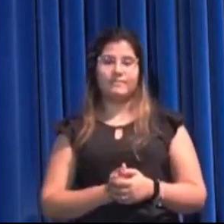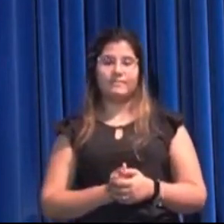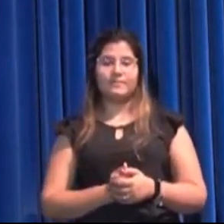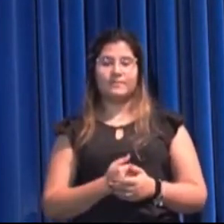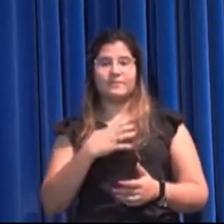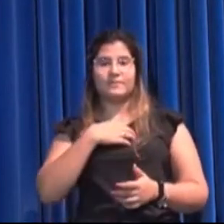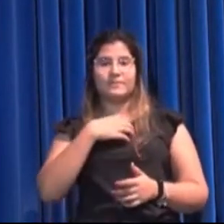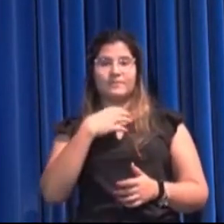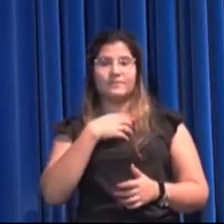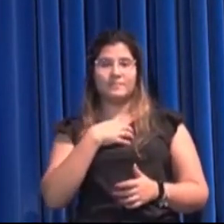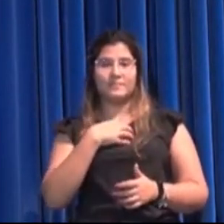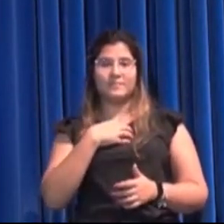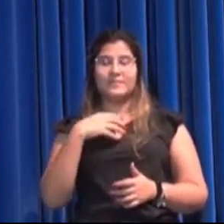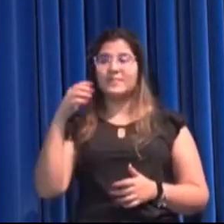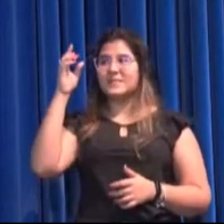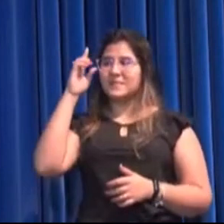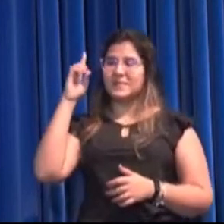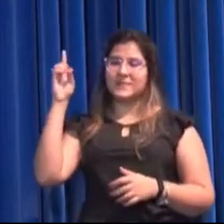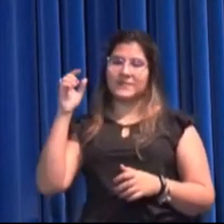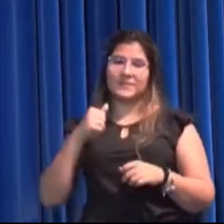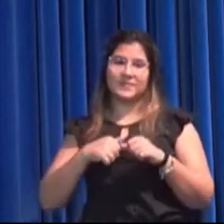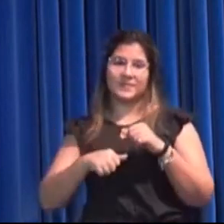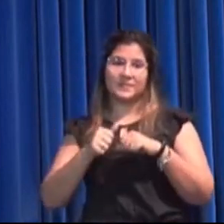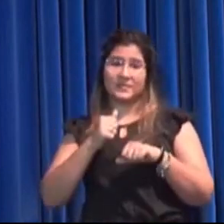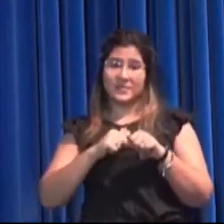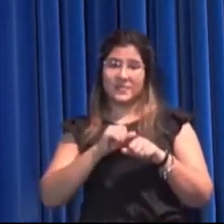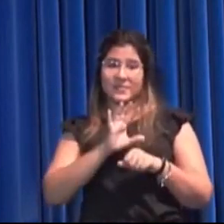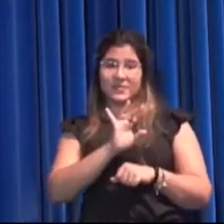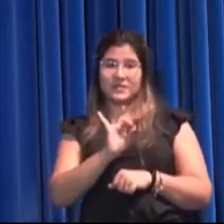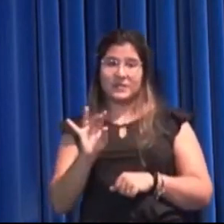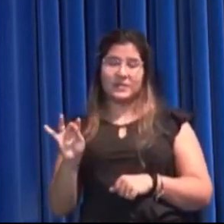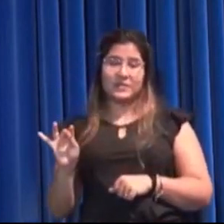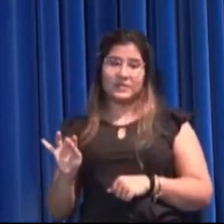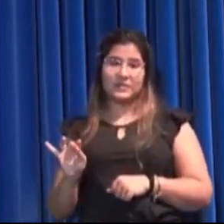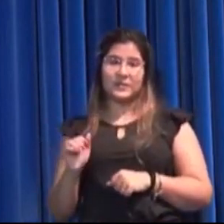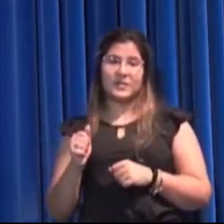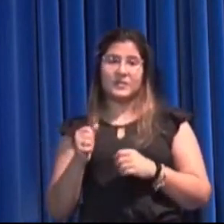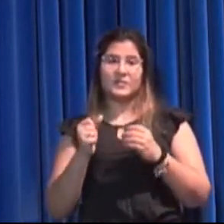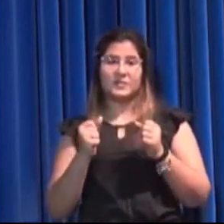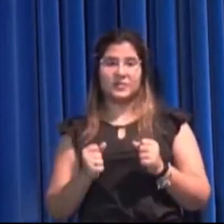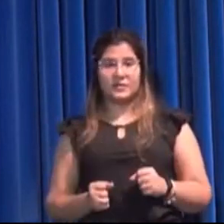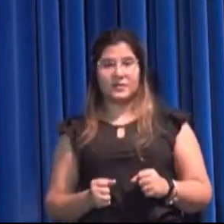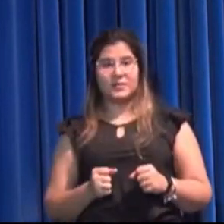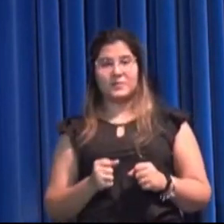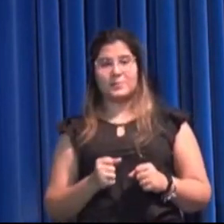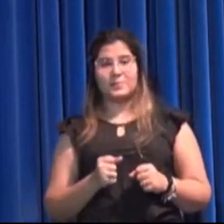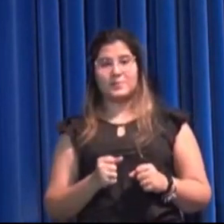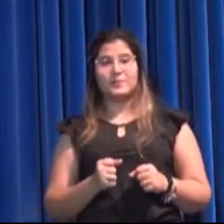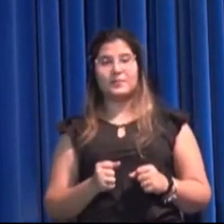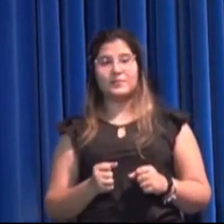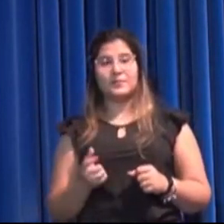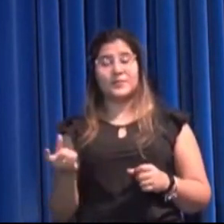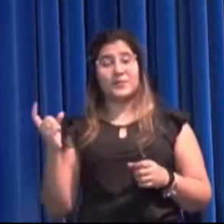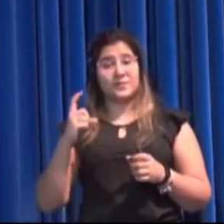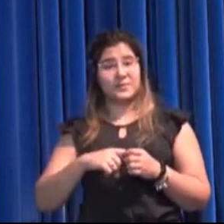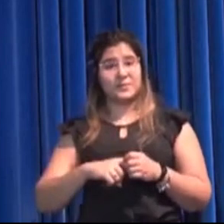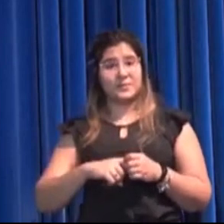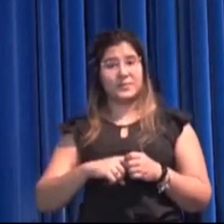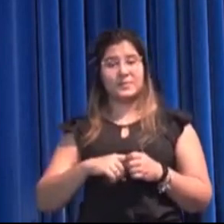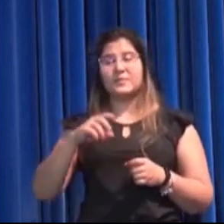ele pediu para que Deus mudasse a cada um de nós, para que a gente possamos voltar para Ele as